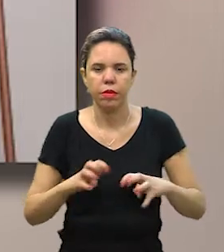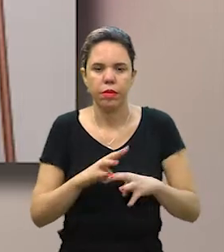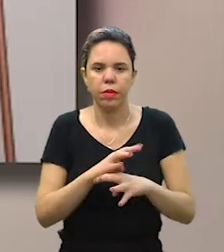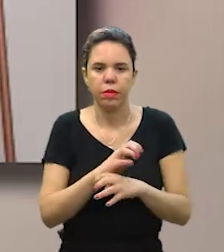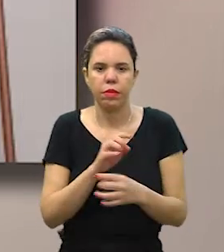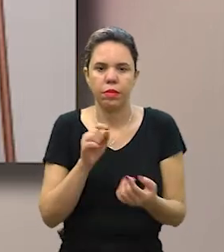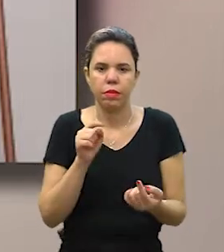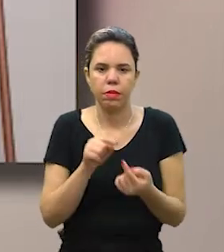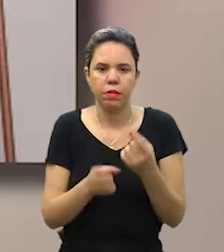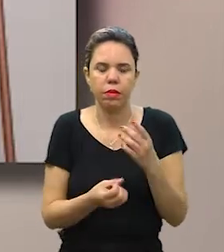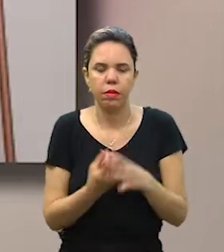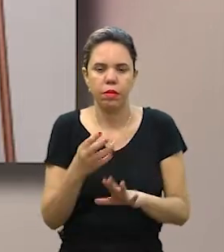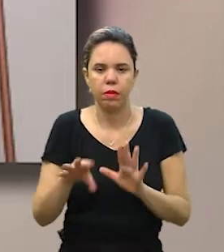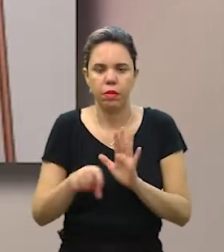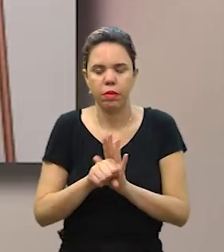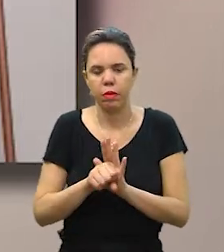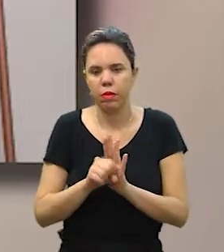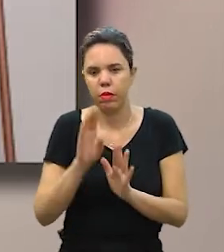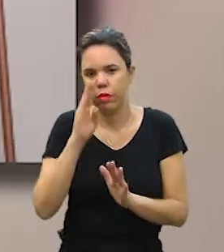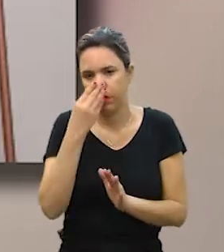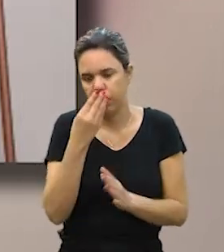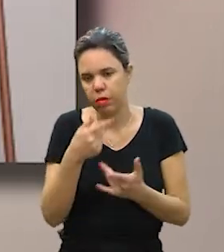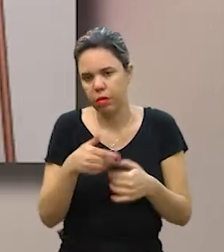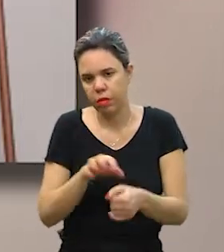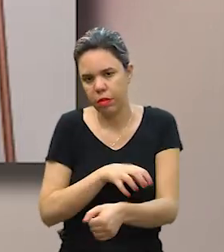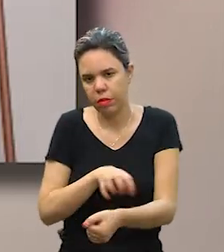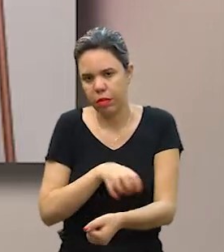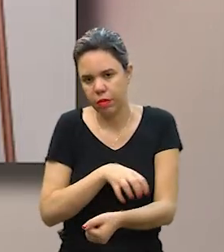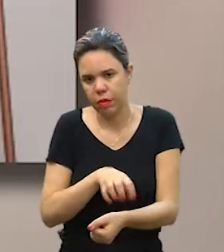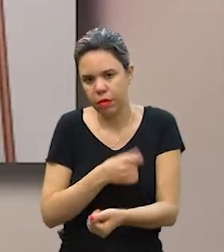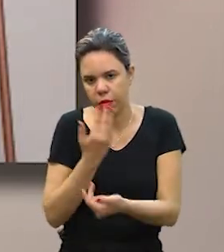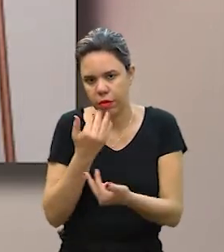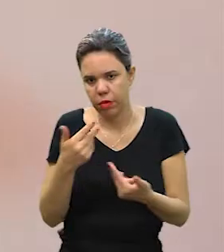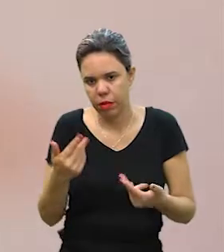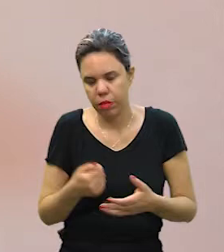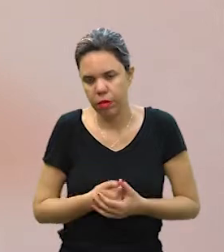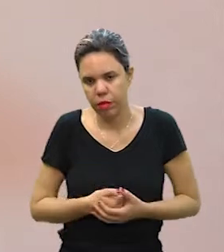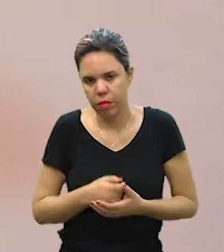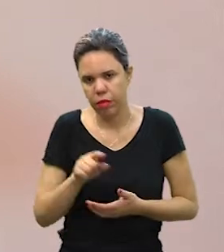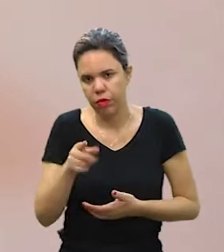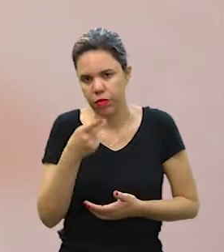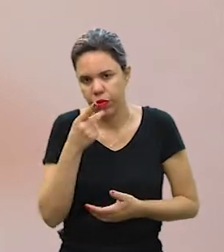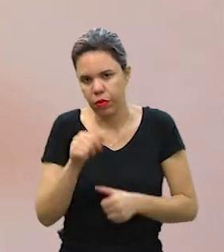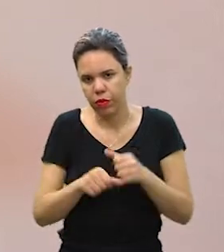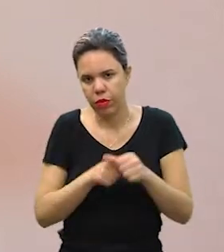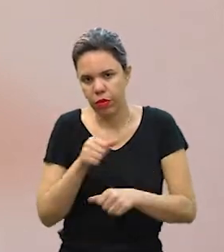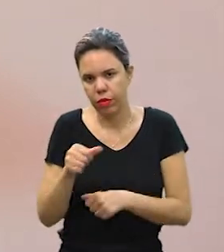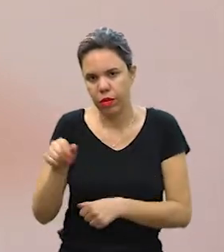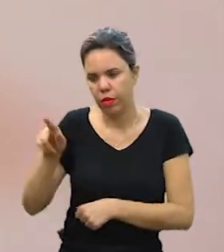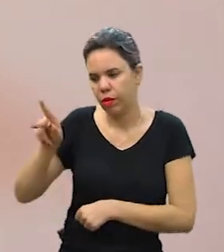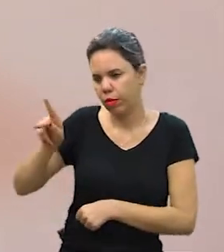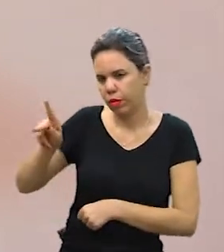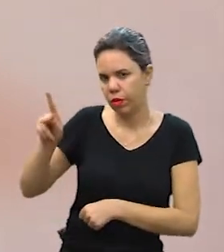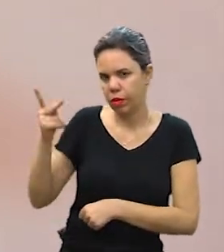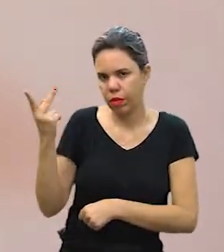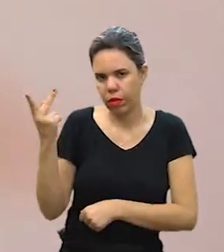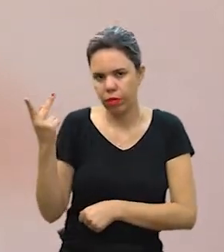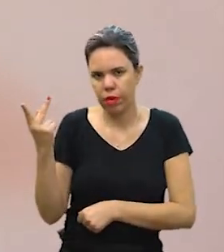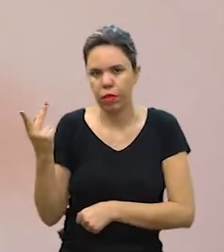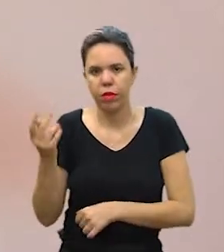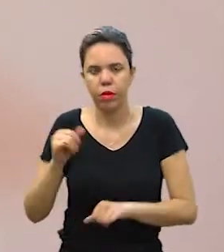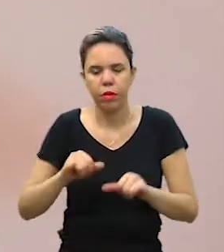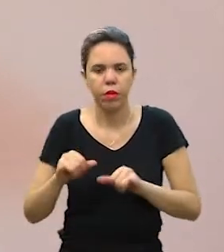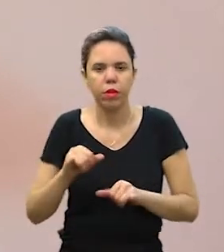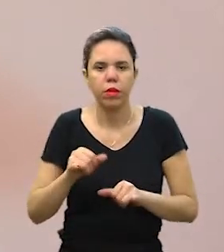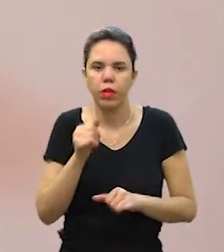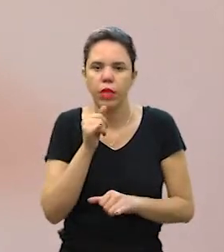né, associados, ou até uma alergia alimentar. Você falou aí em alteração do pH.